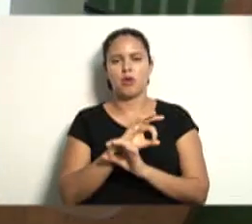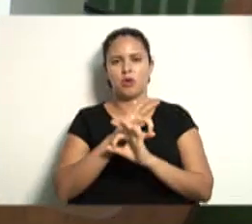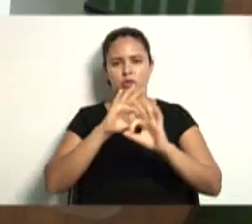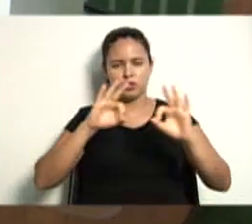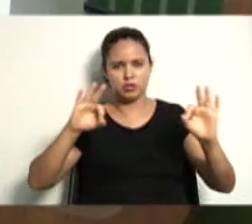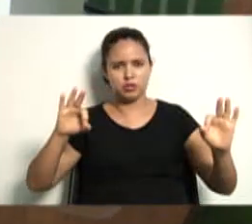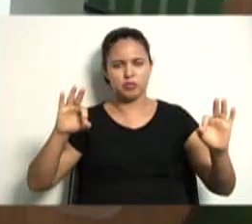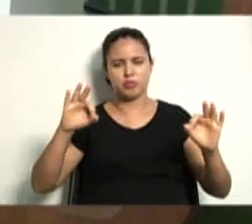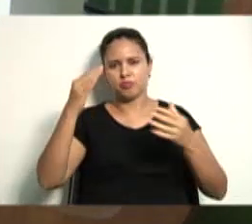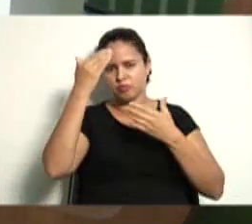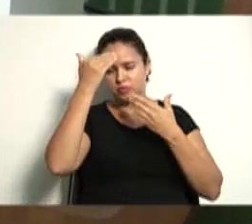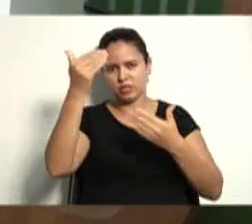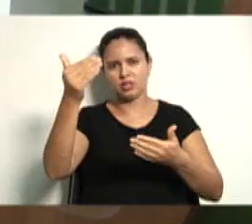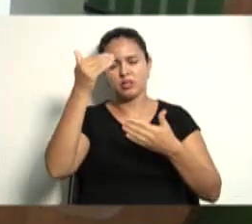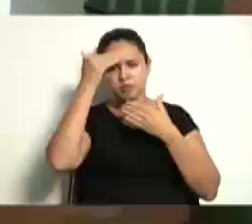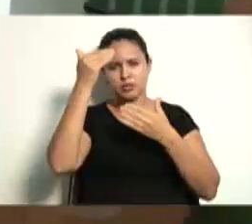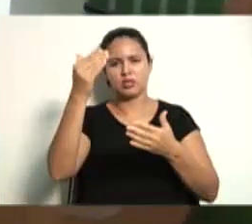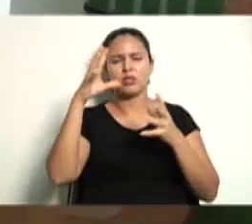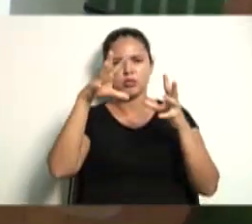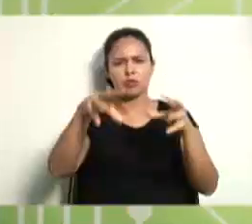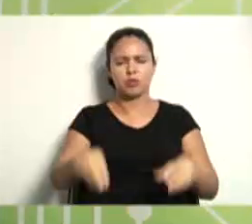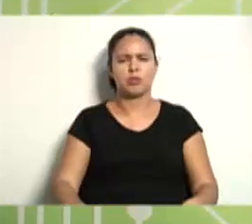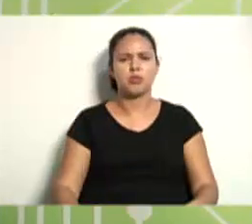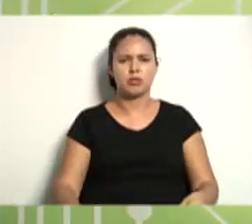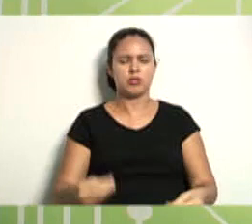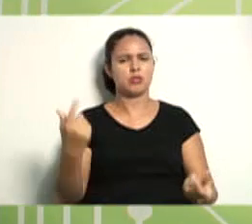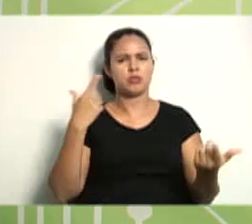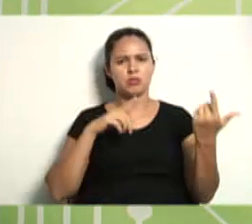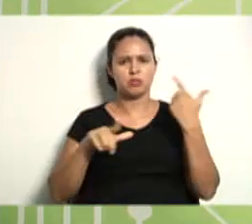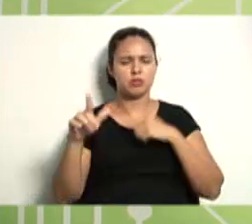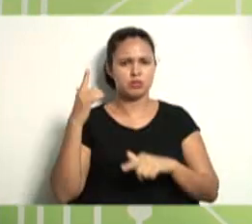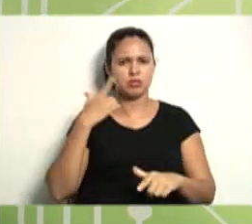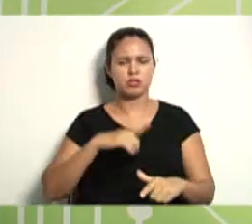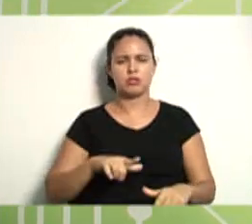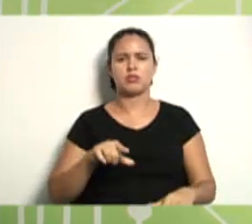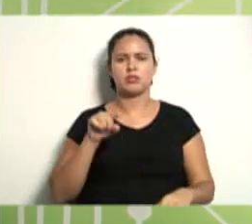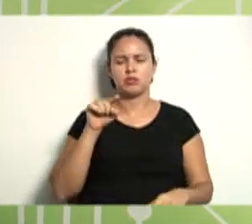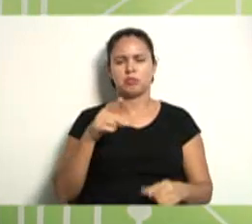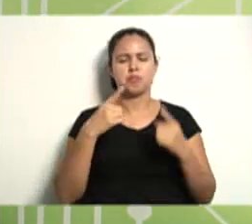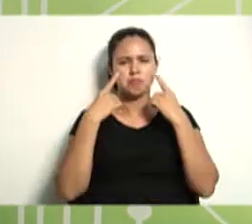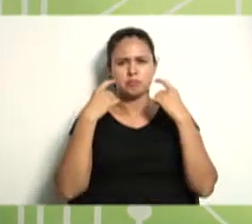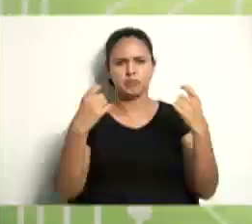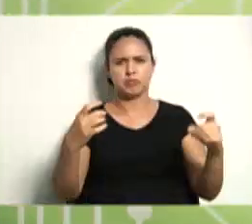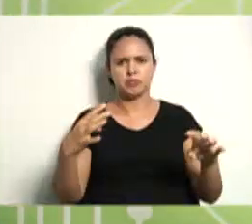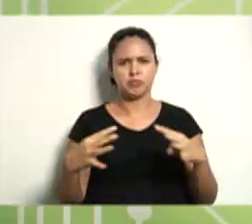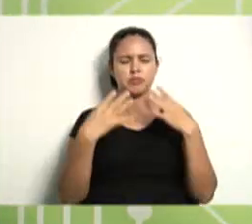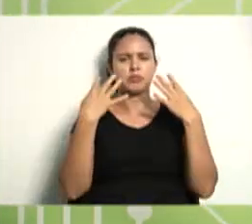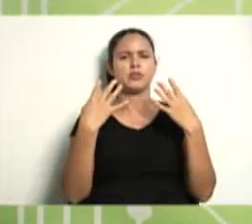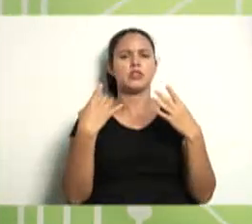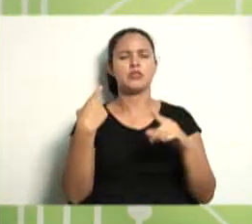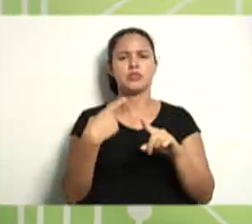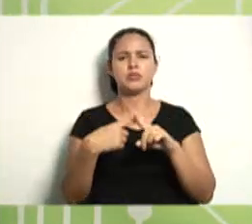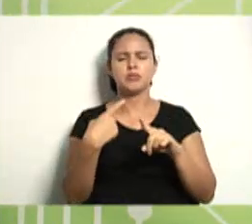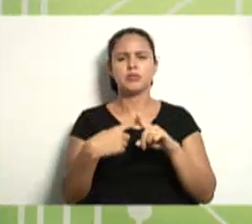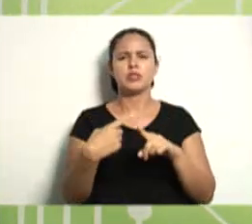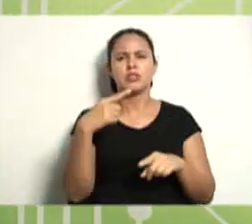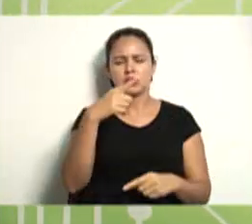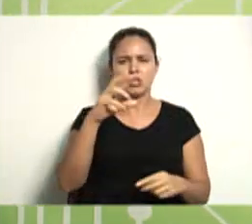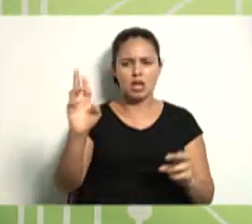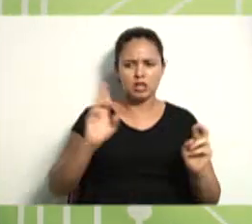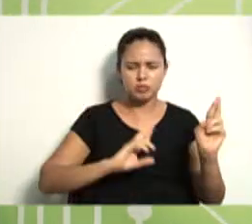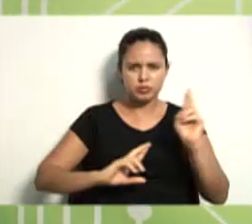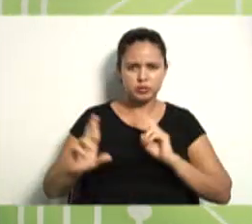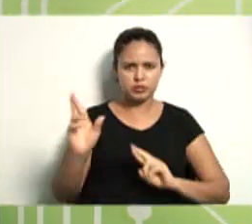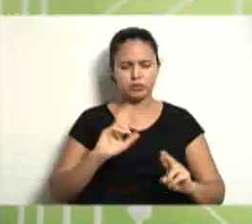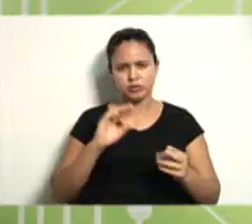Obrigada. Obrigada, gente. Obrigada a todo mundo. Tá muito interessante a participação de vocês. Obrigada,